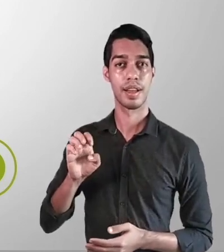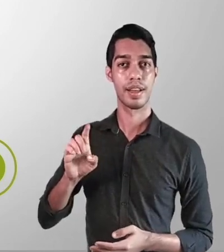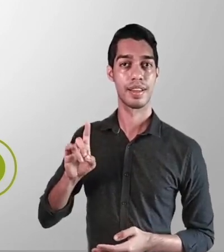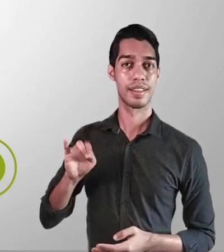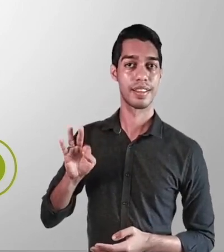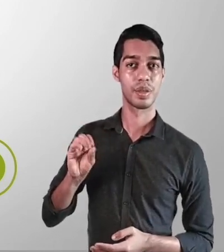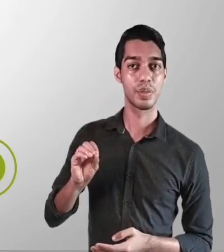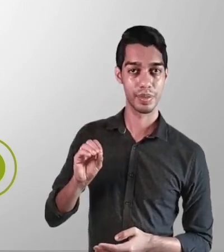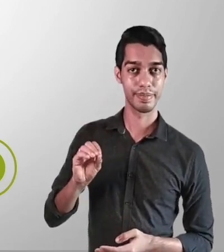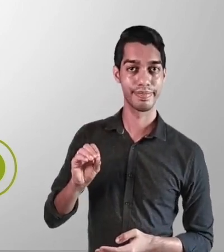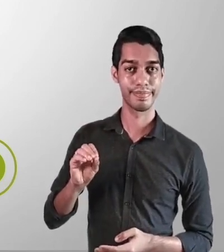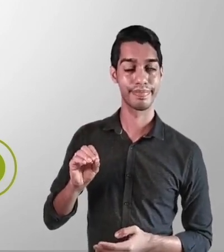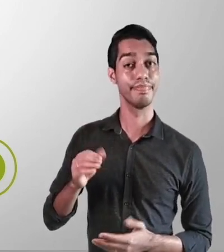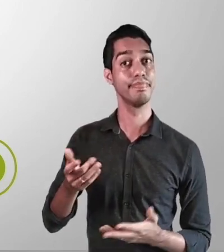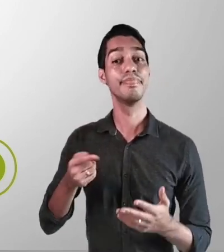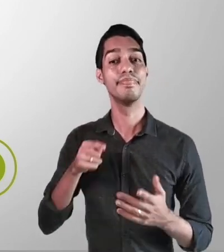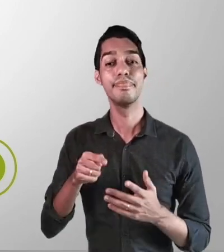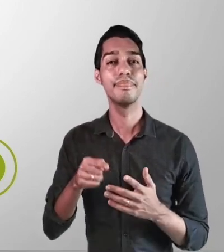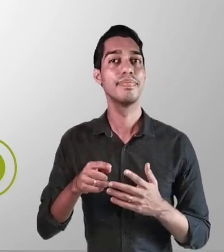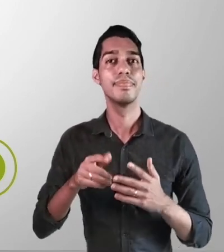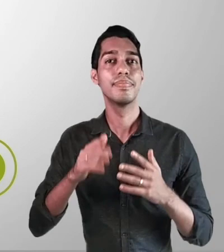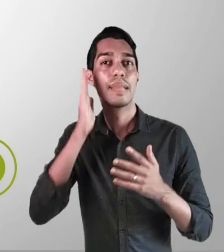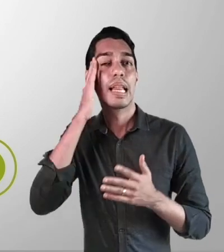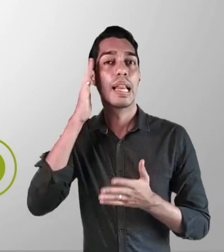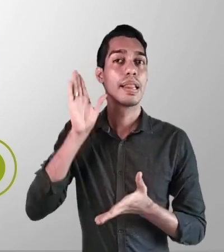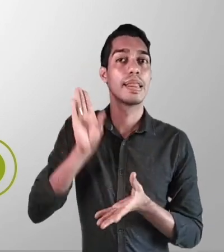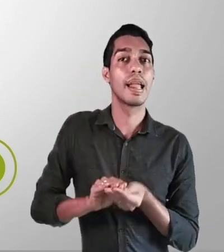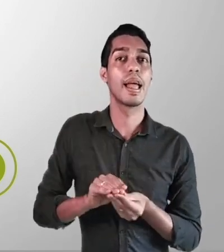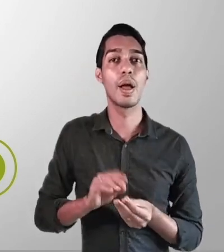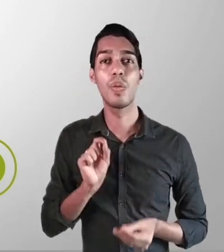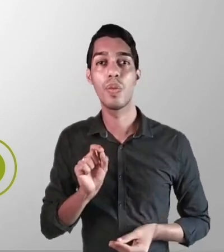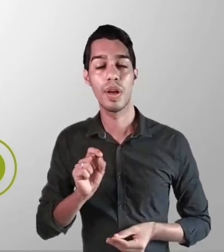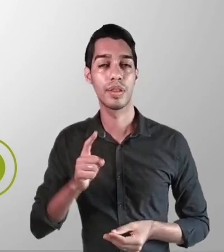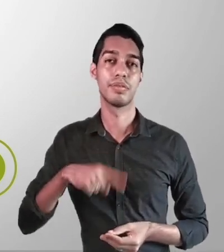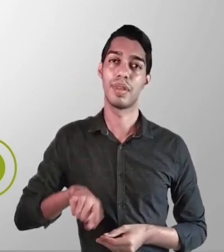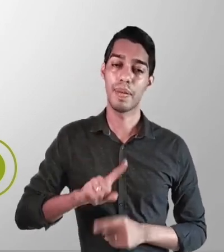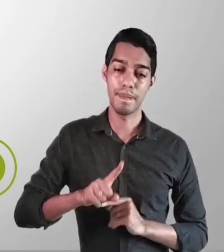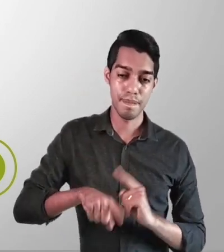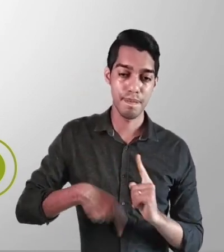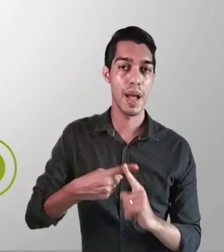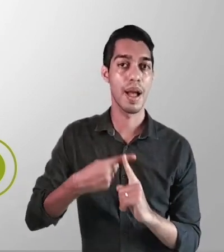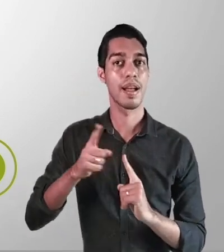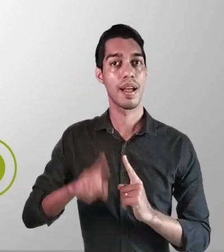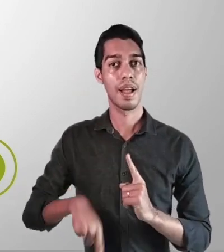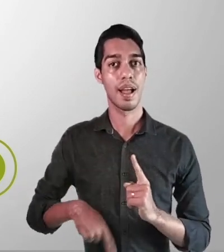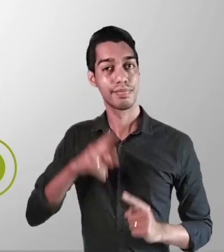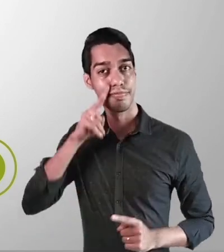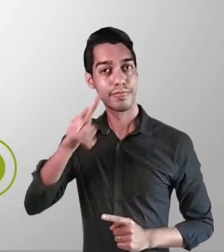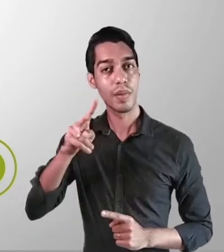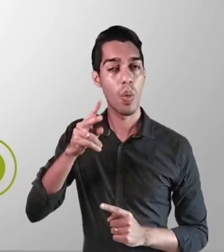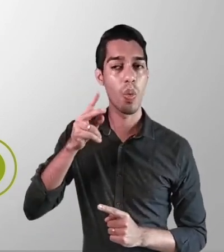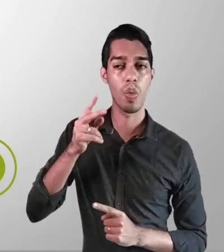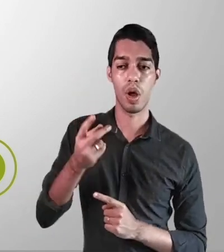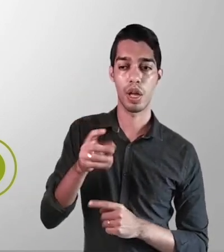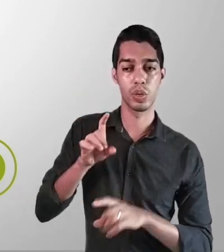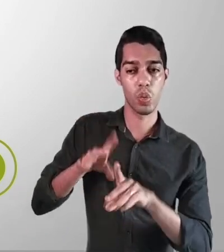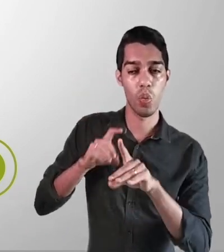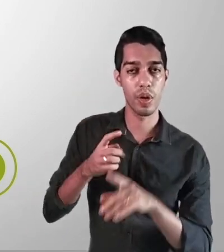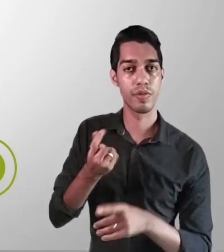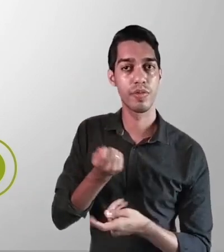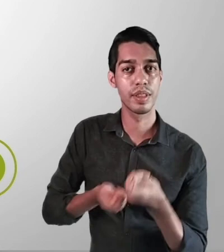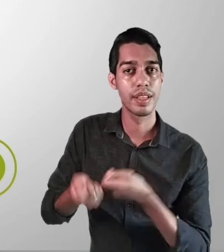reforça enormemente a necessidade de nós fortalecermos as frentes de educação financeira, de